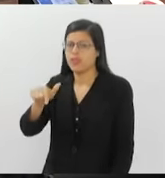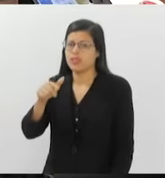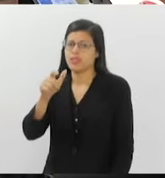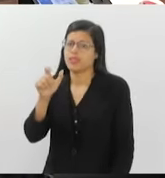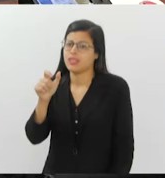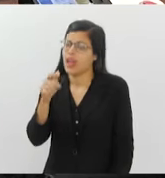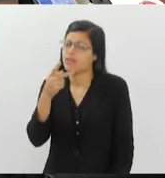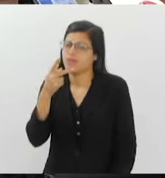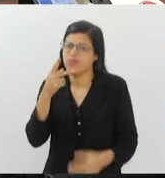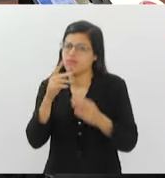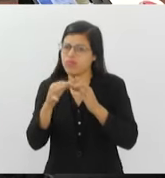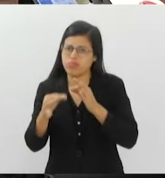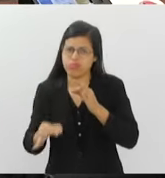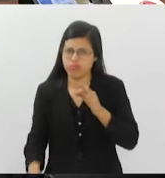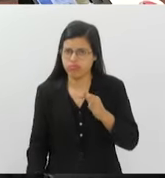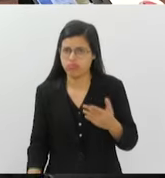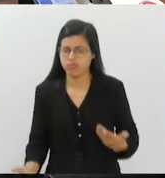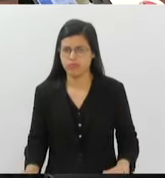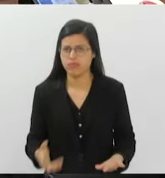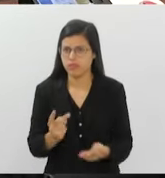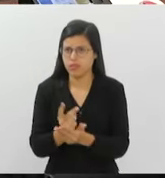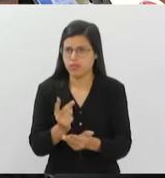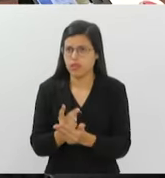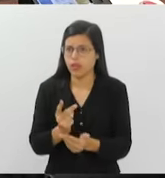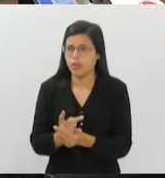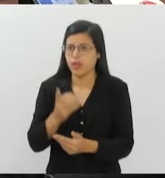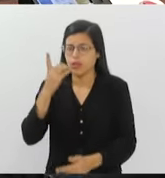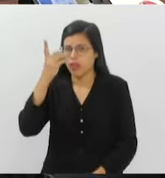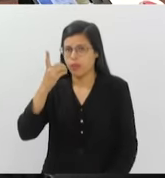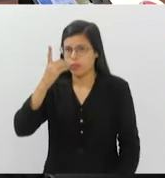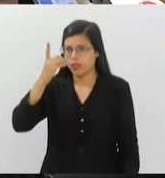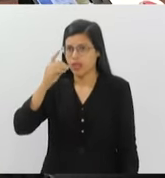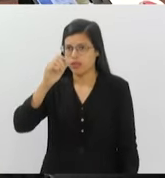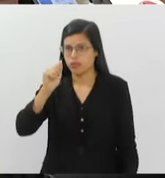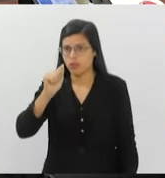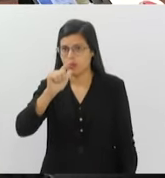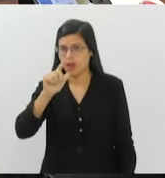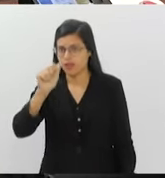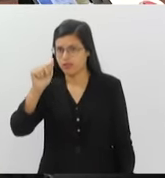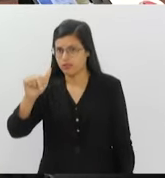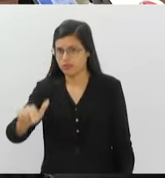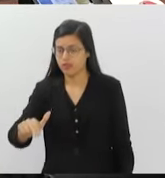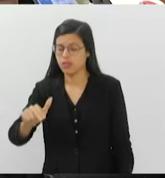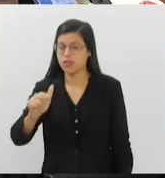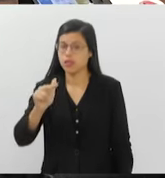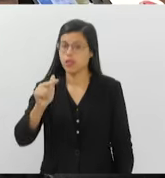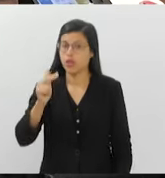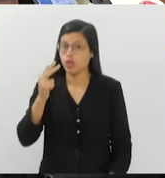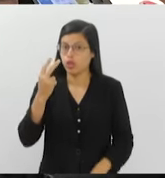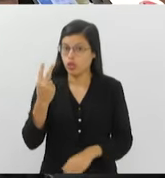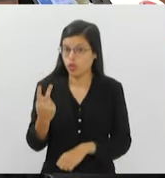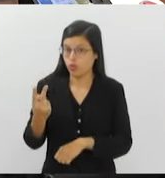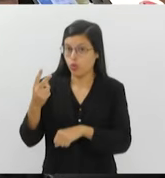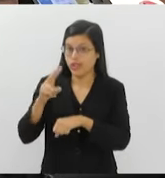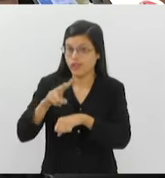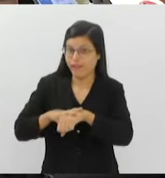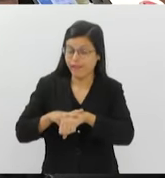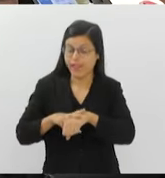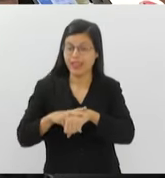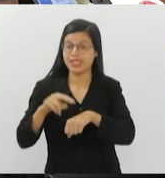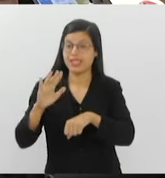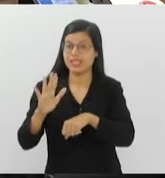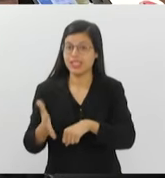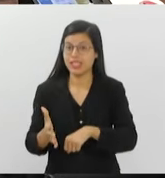falacioso, como sempre. Deputado Alan Lopes, por 2 vezes consecutivas, já